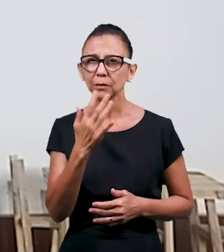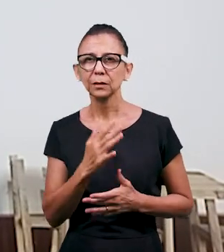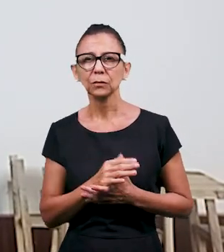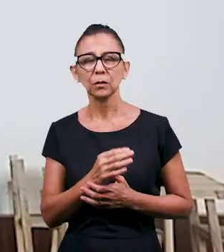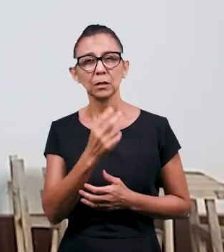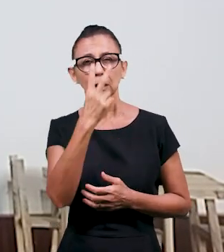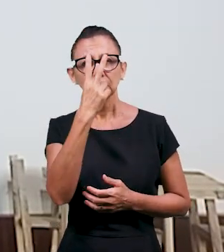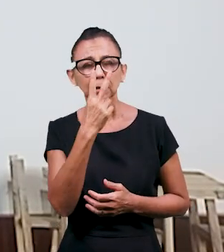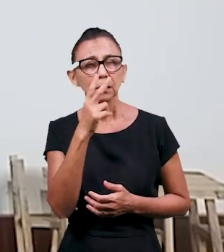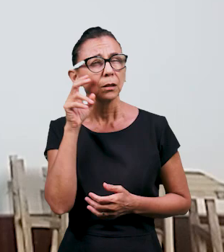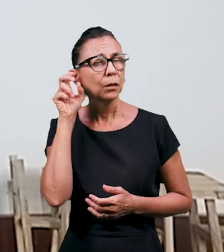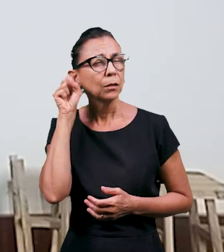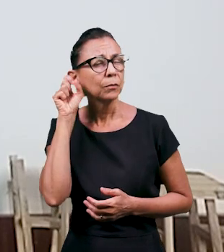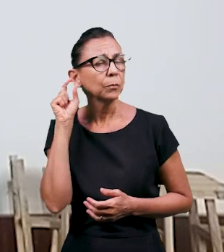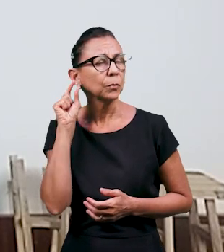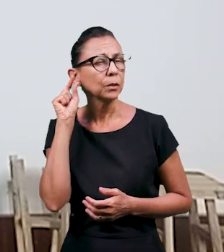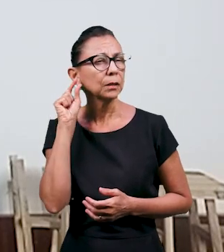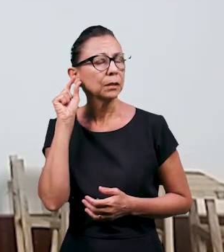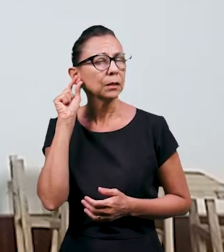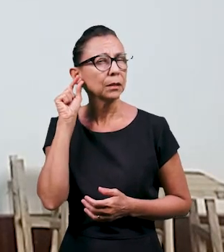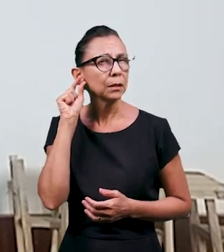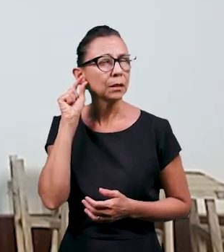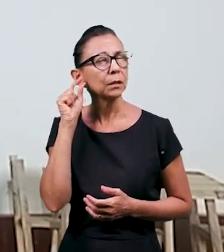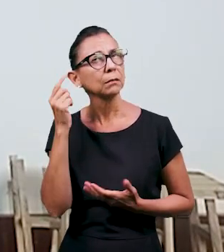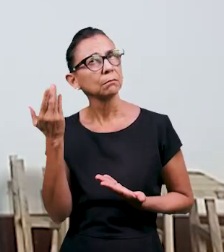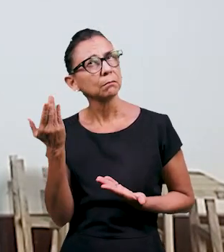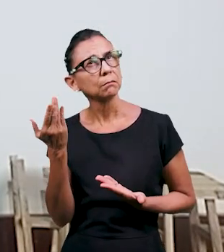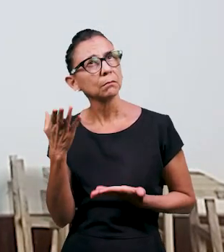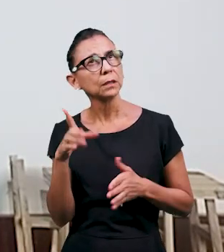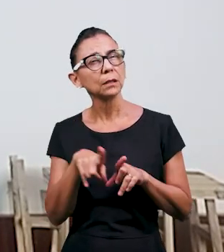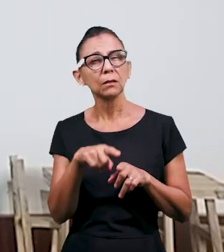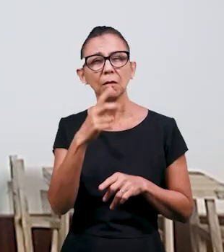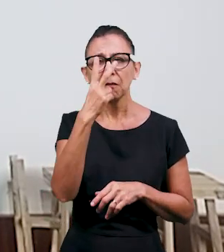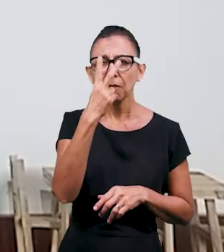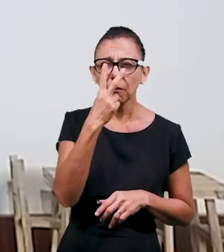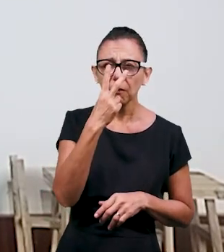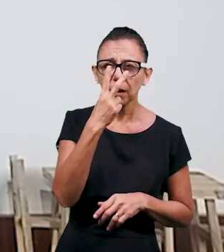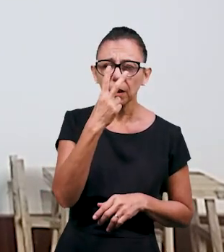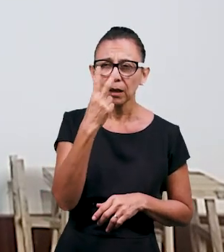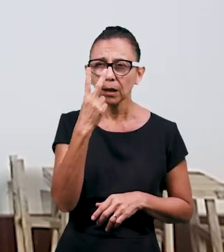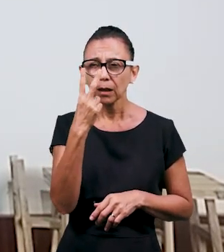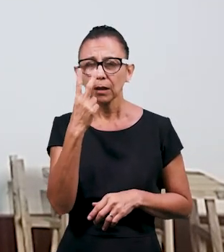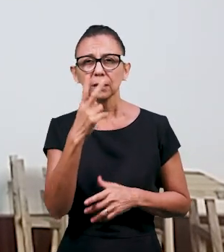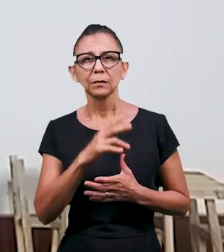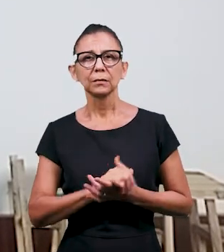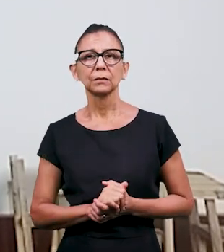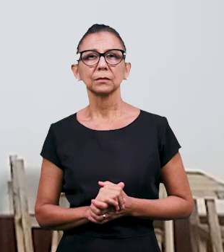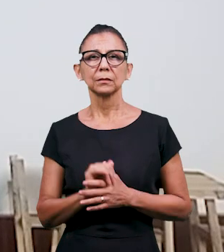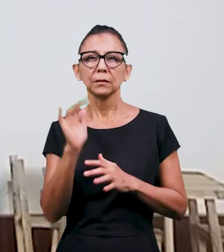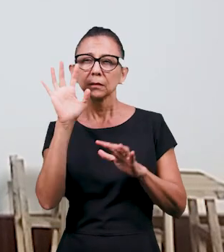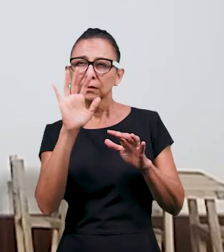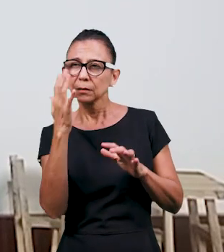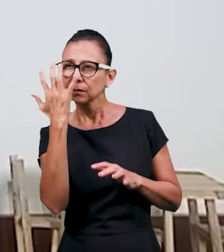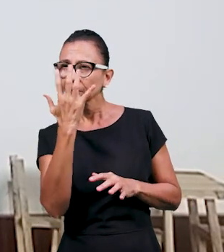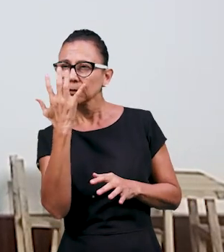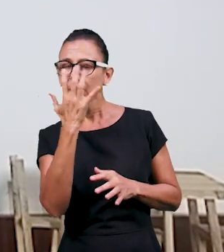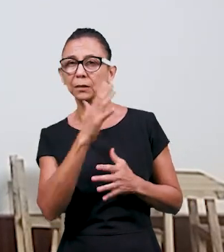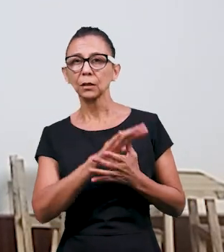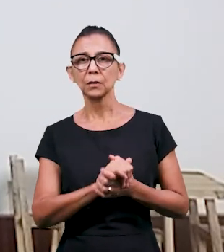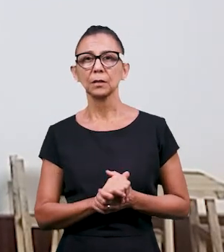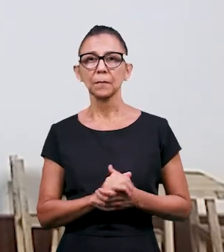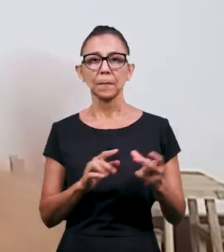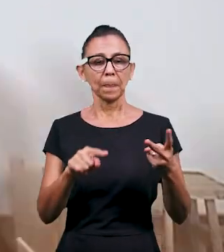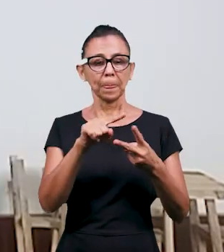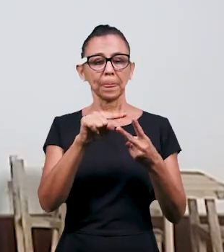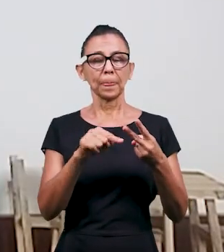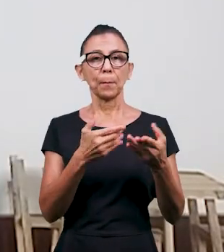conseguir ouvir um pouquinho, ou ela pode ser ouvir um pouco e ver um pouco, mas ter essas duas perdas juntas. Então, essas duas perdas